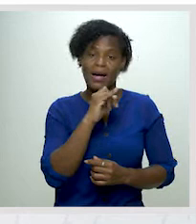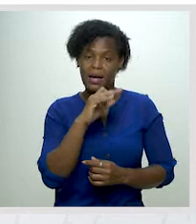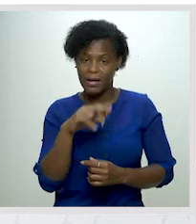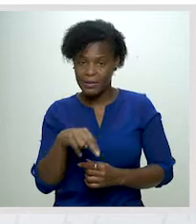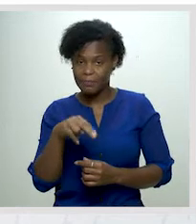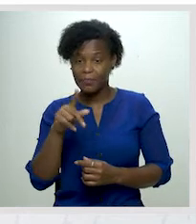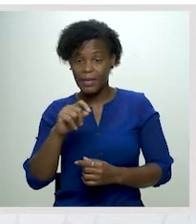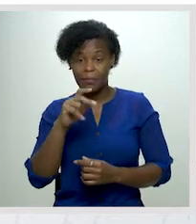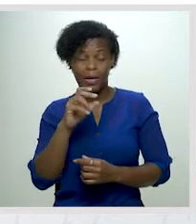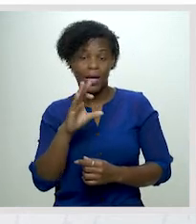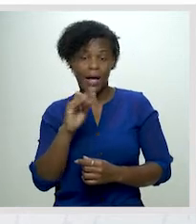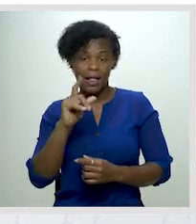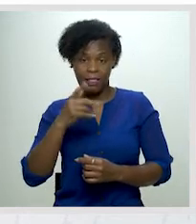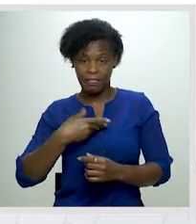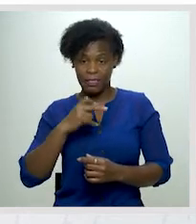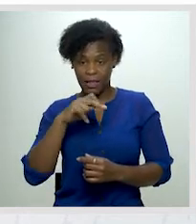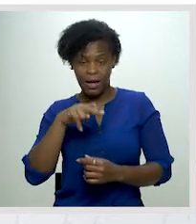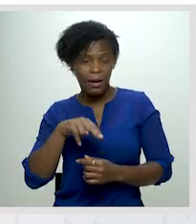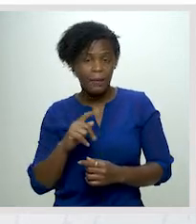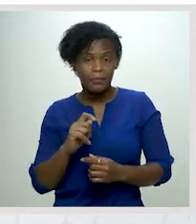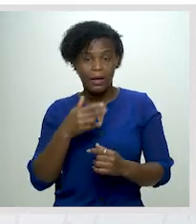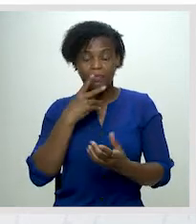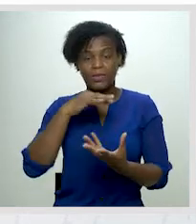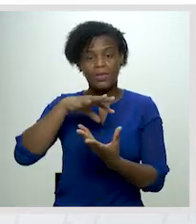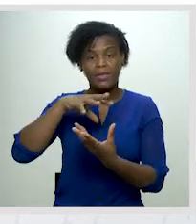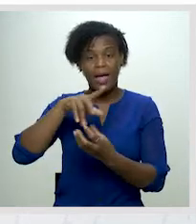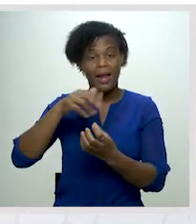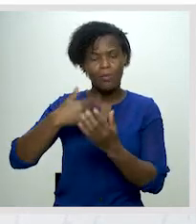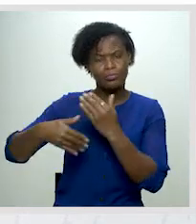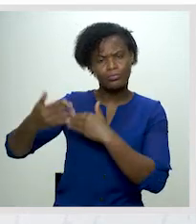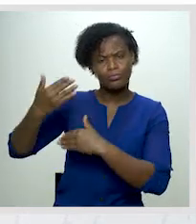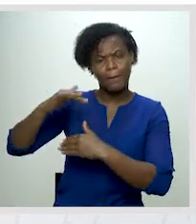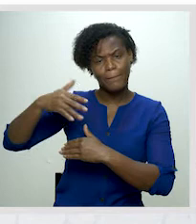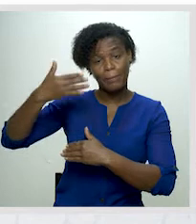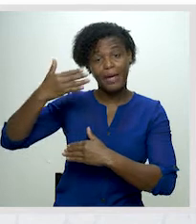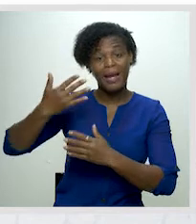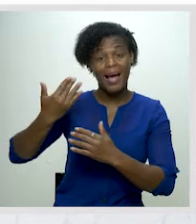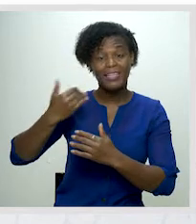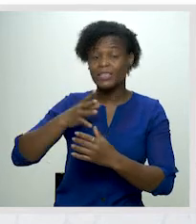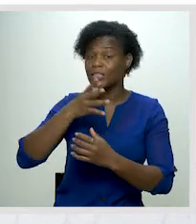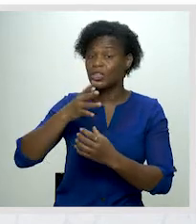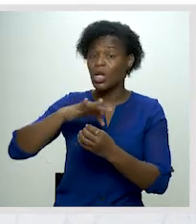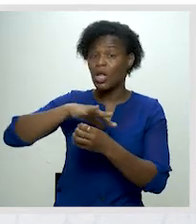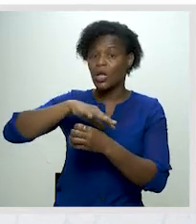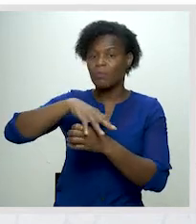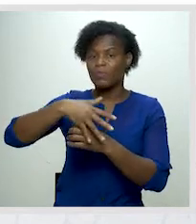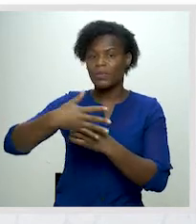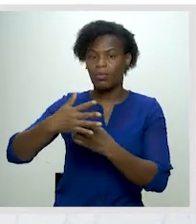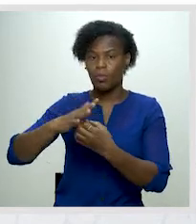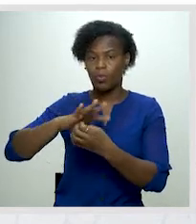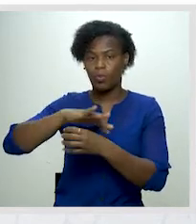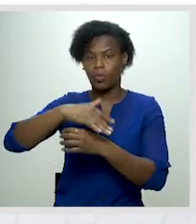primitiva, como podemos constatar aqui, todos nós sabemos que na terra primitiva, primeiro formou a crosta, depois